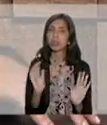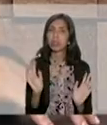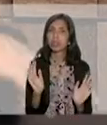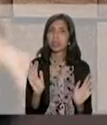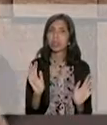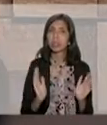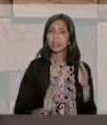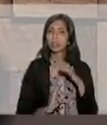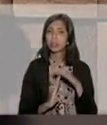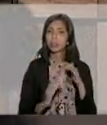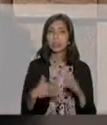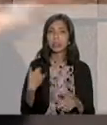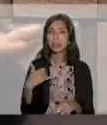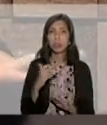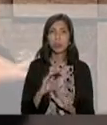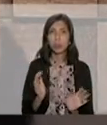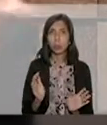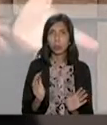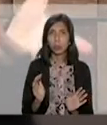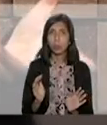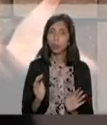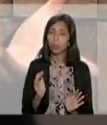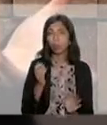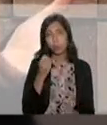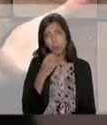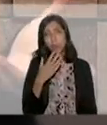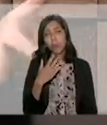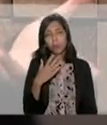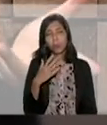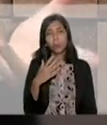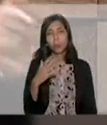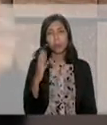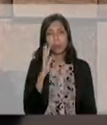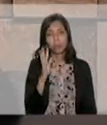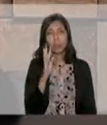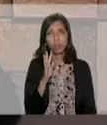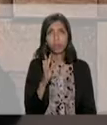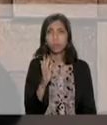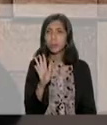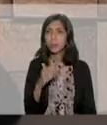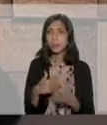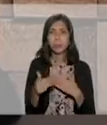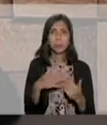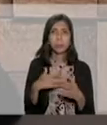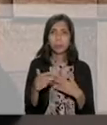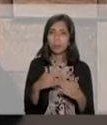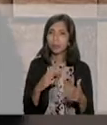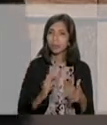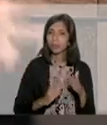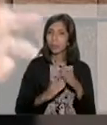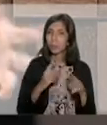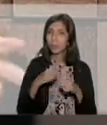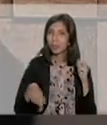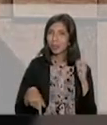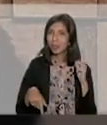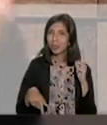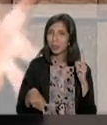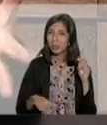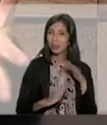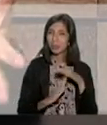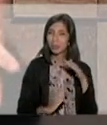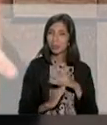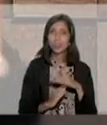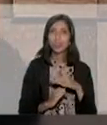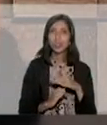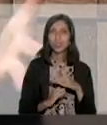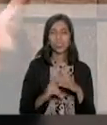mais isso, é indicativa, é só indicativa mesmo, que é bom, que eu acho que é legal. Eu acho que qualquer coisa que restringe, que